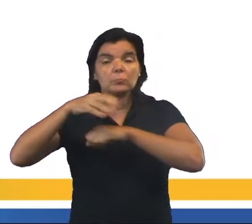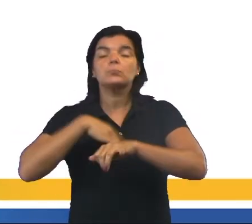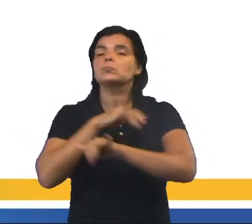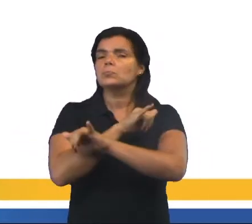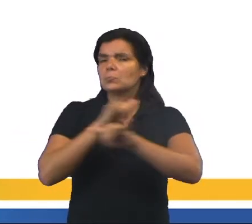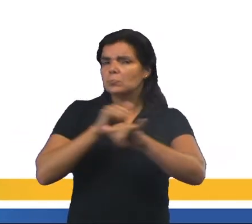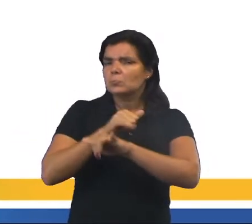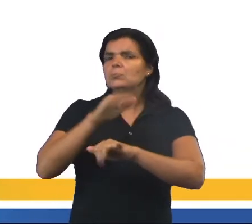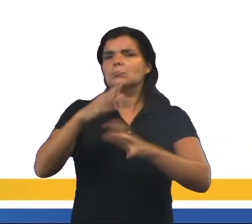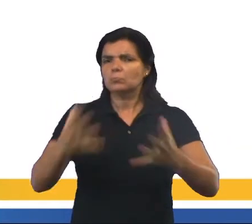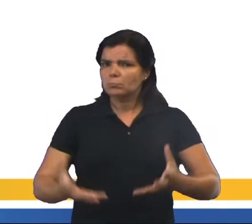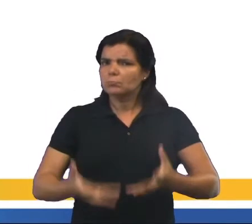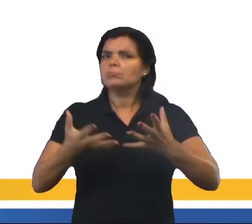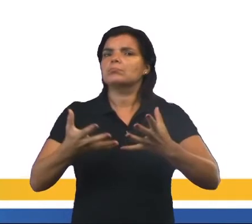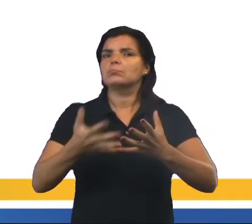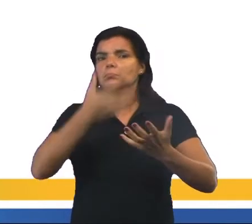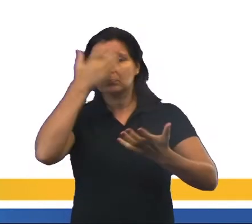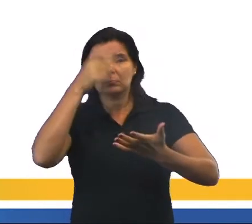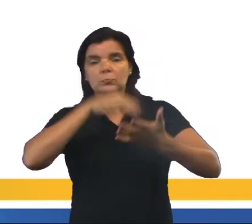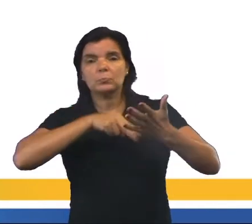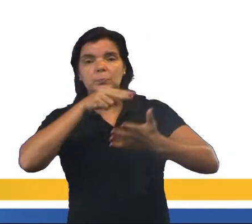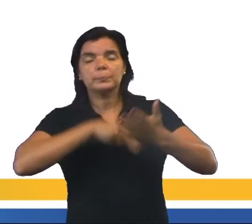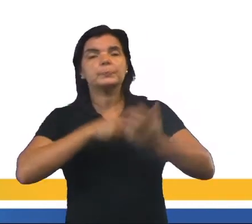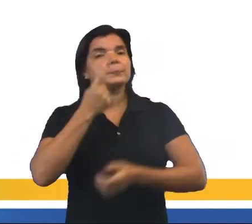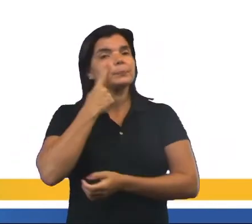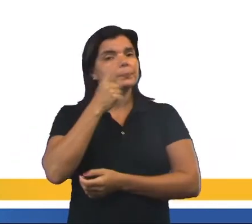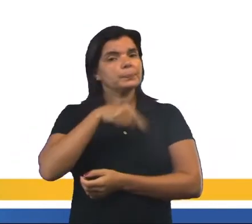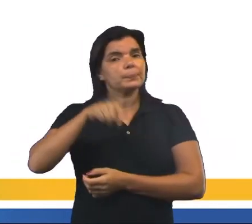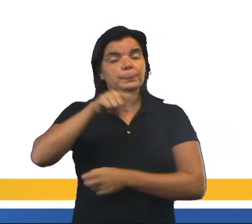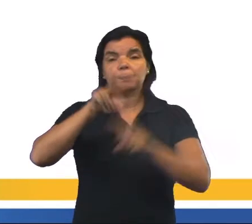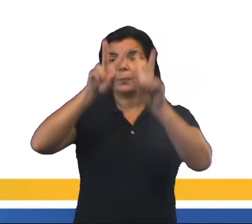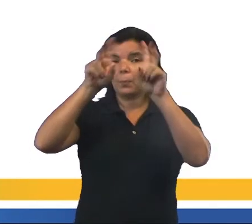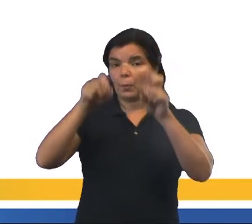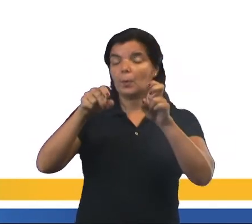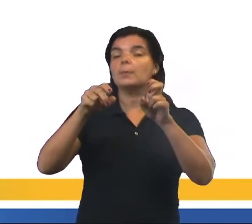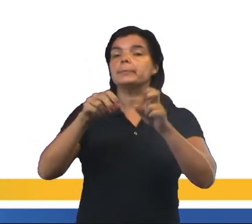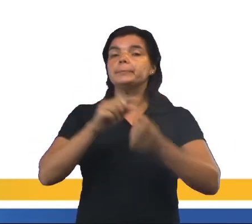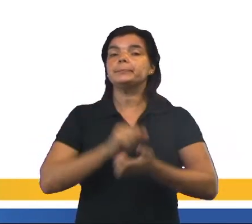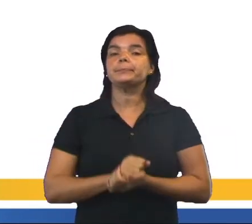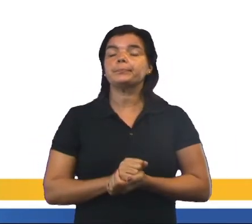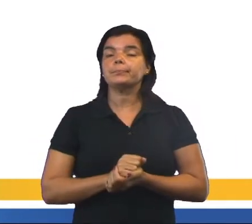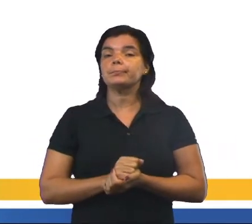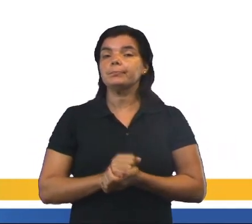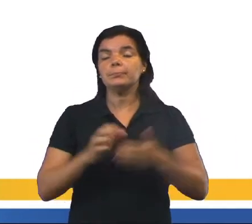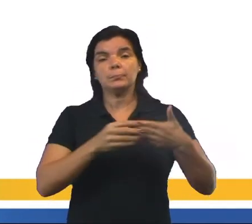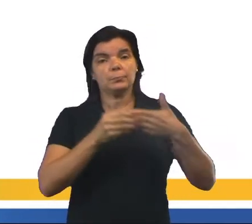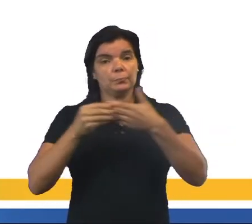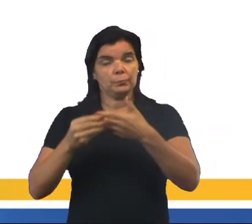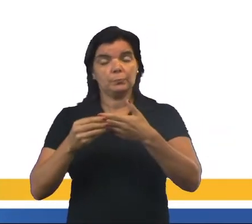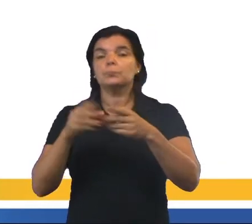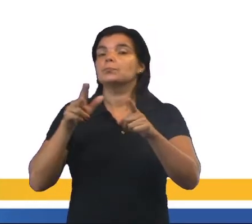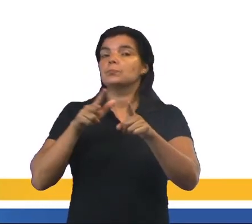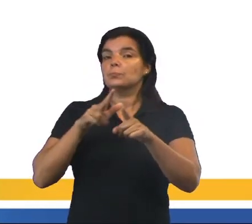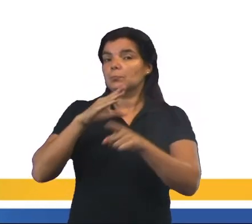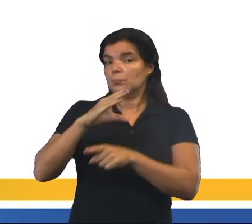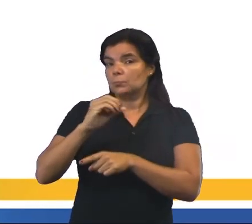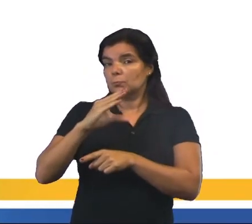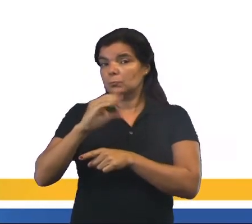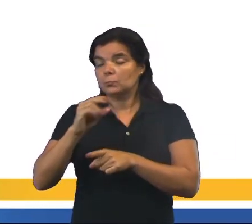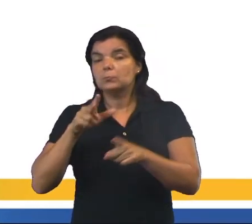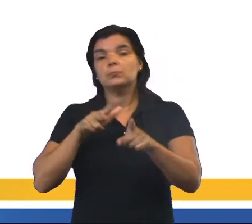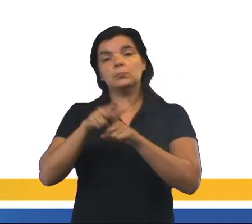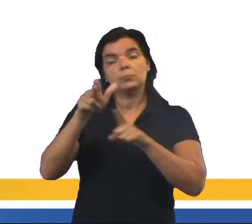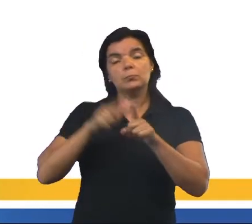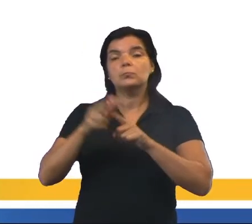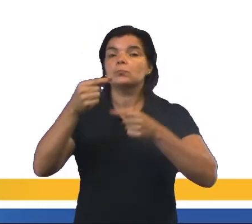com mais ênfase ao leitor. Olha só, você lê o título dessa notícia. Transporte de cacau ao cupuaçu